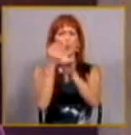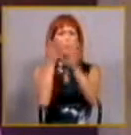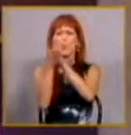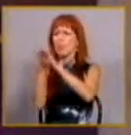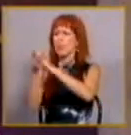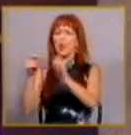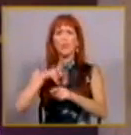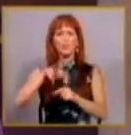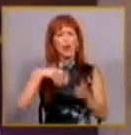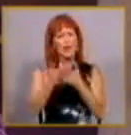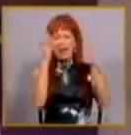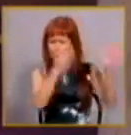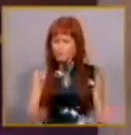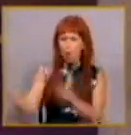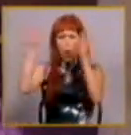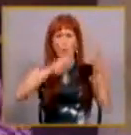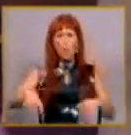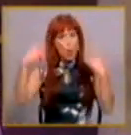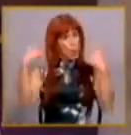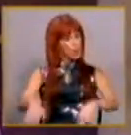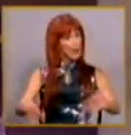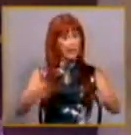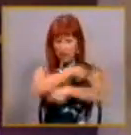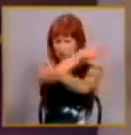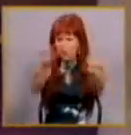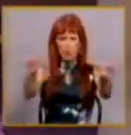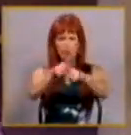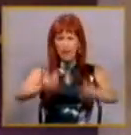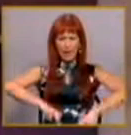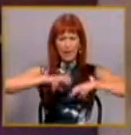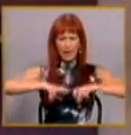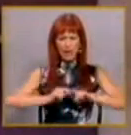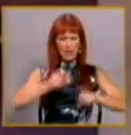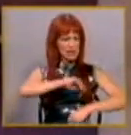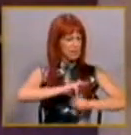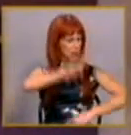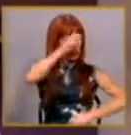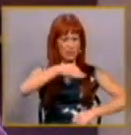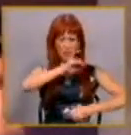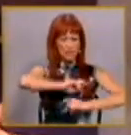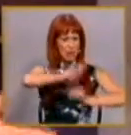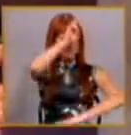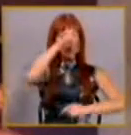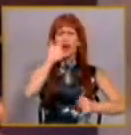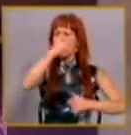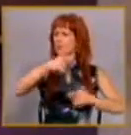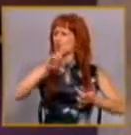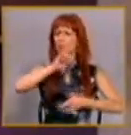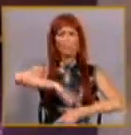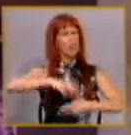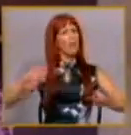em pôr o país a produzir, em, evidentemente, de redistribuir a riqueza, aumentar salários e pensões, para que as pessoas